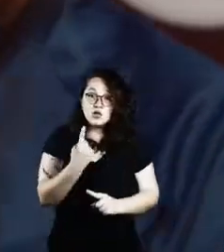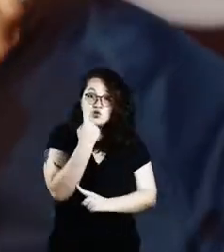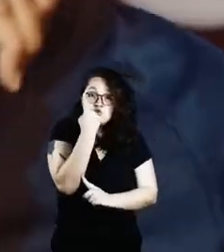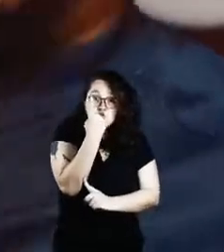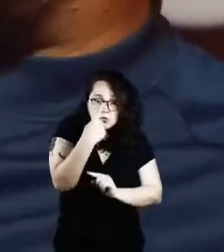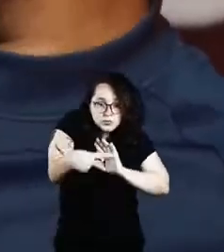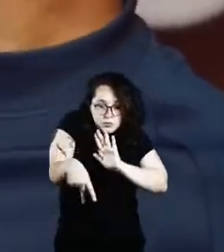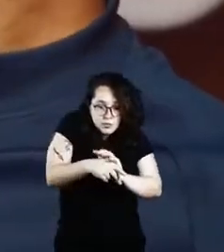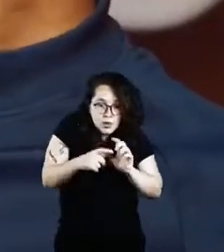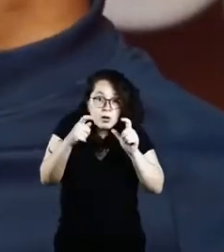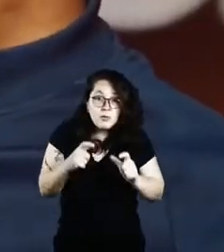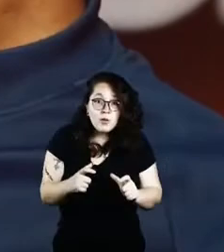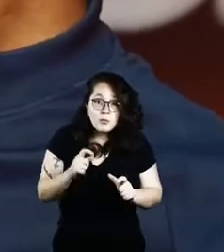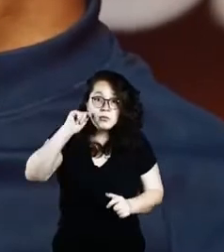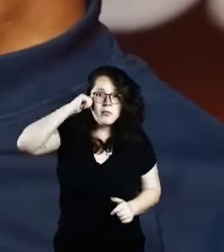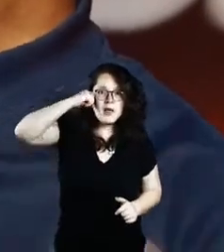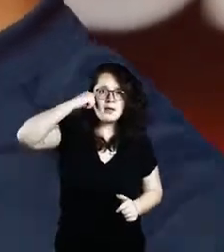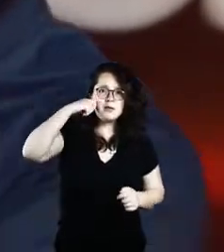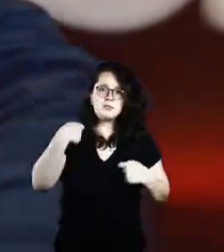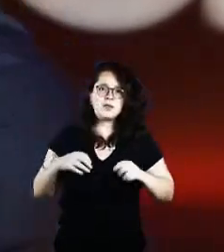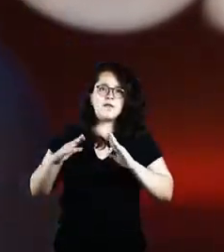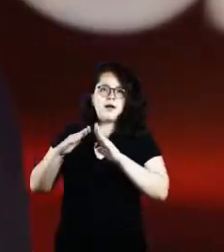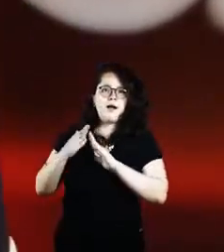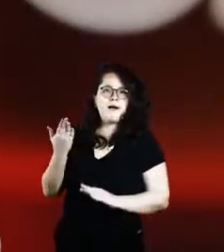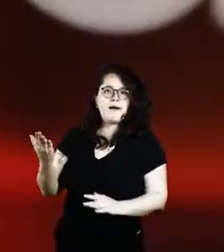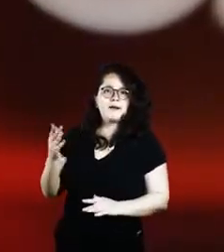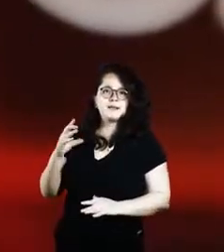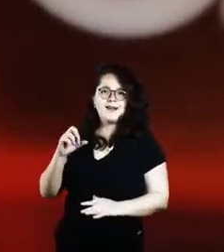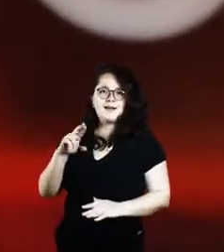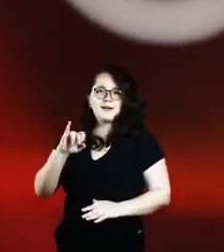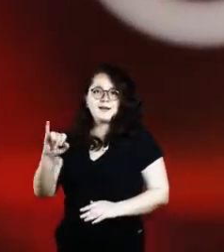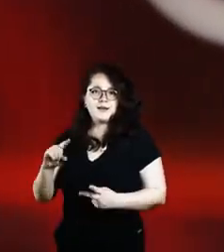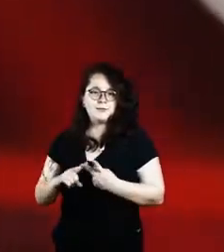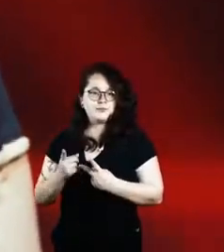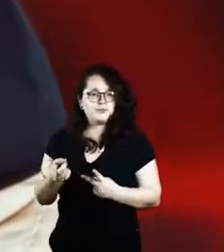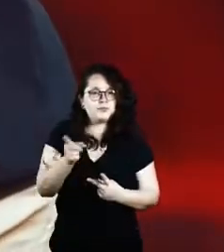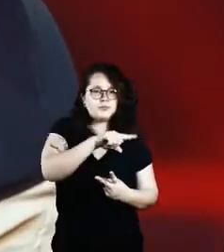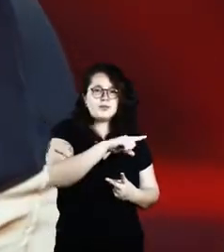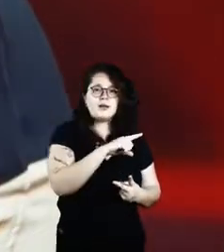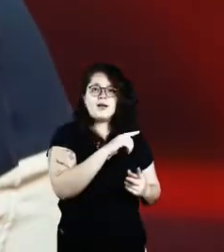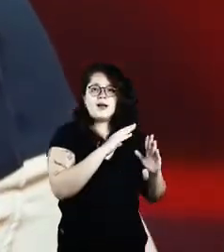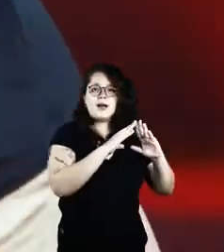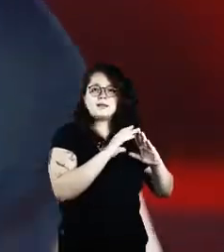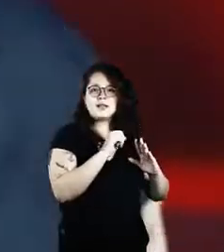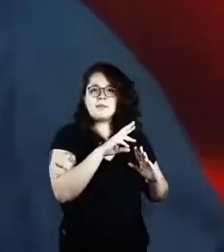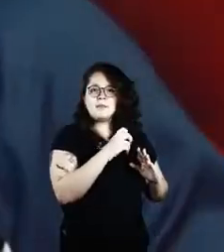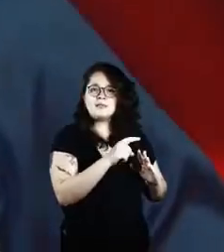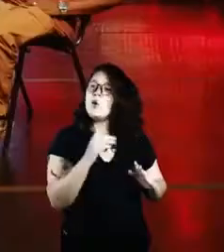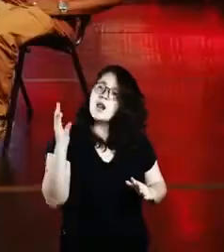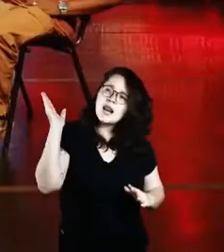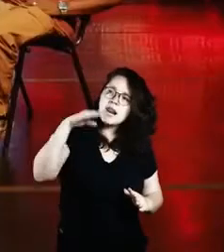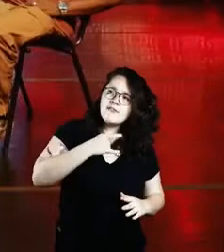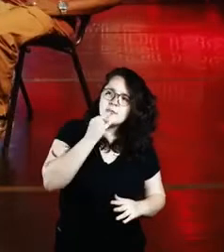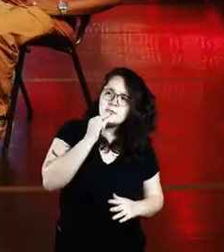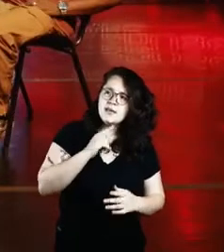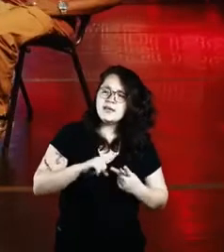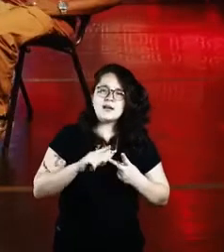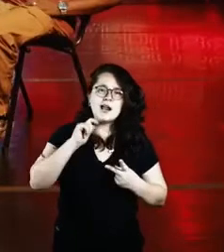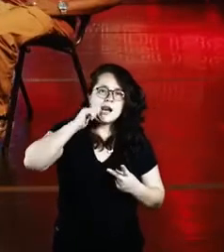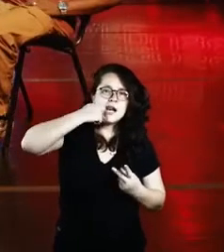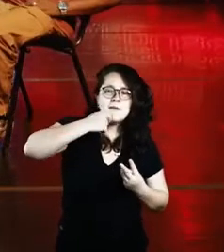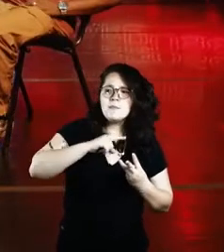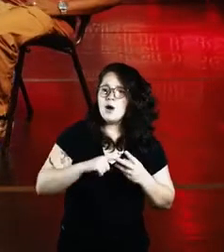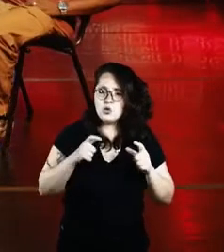a gente ia na casa do Cri. A gente ia na casa do Cabeção. Leva a pinga, leva o limão, leva os